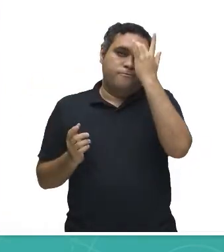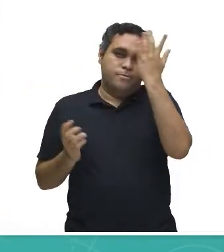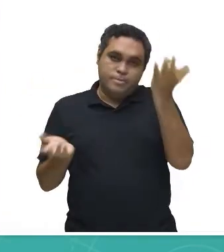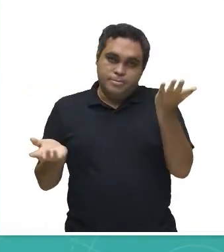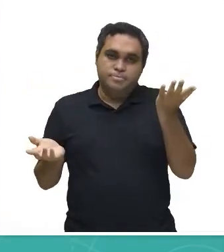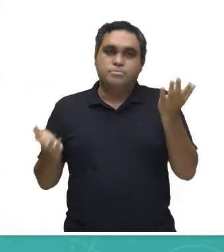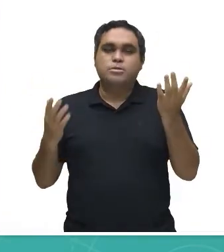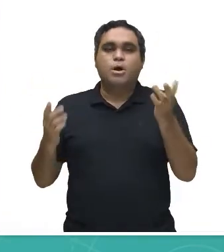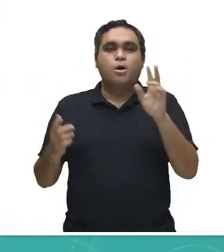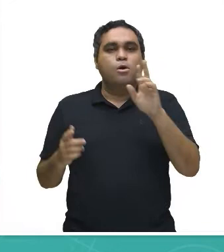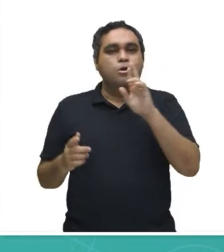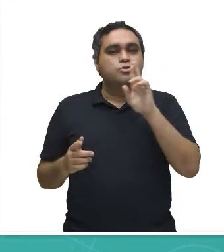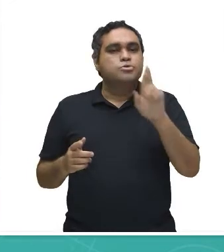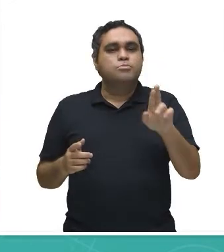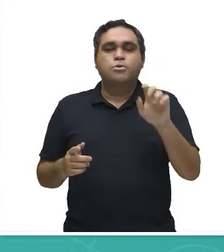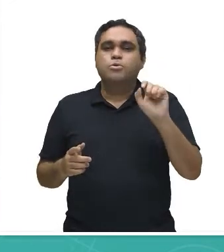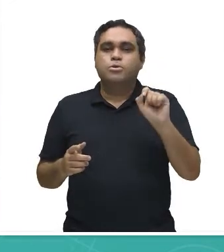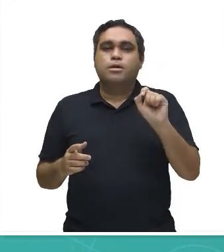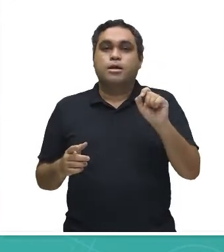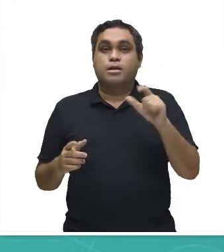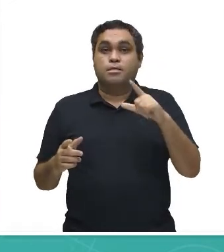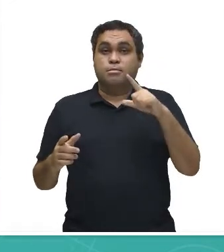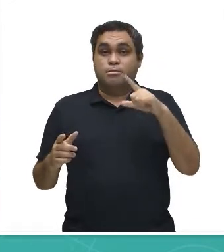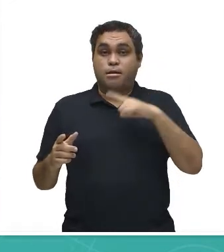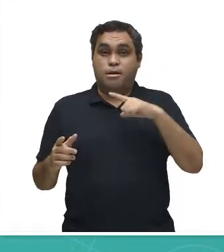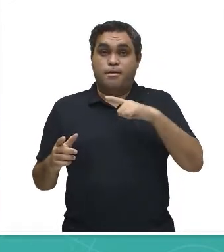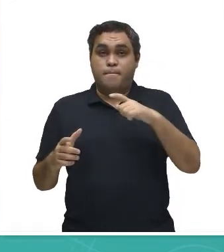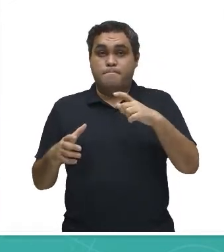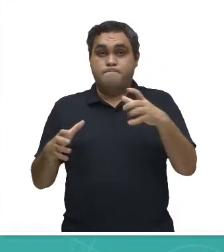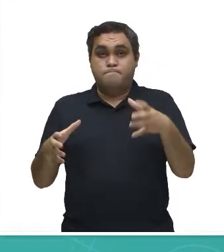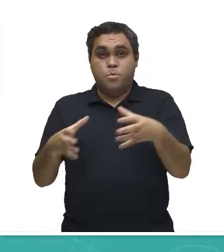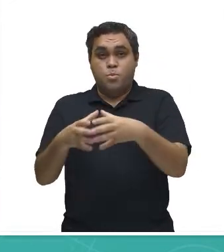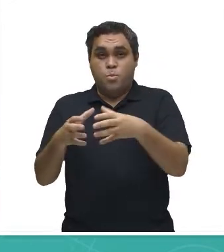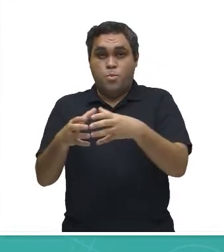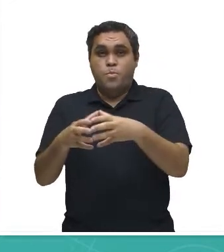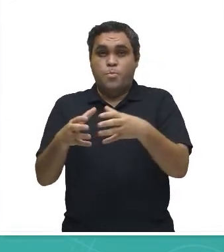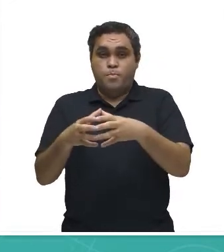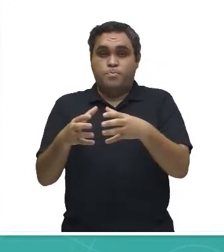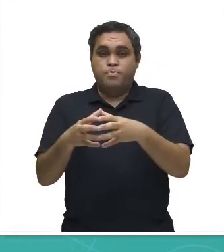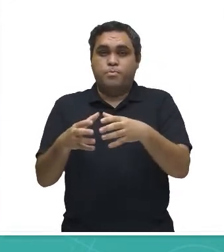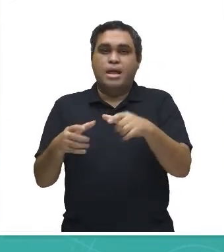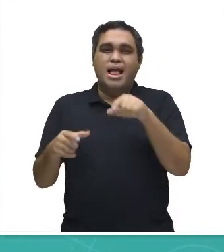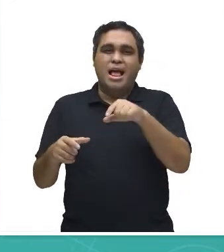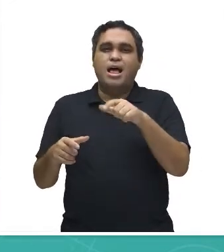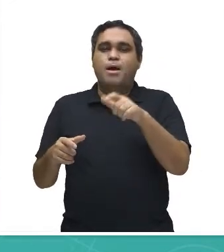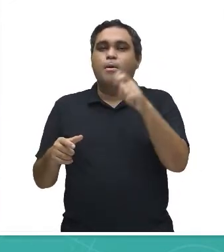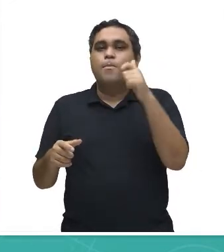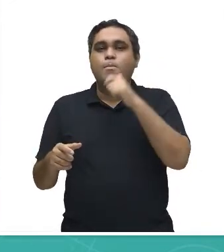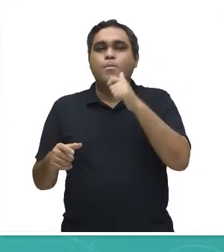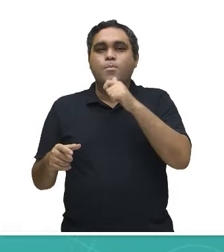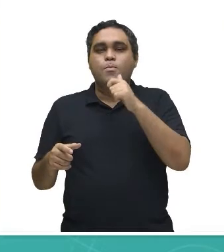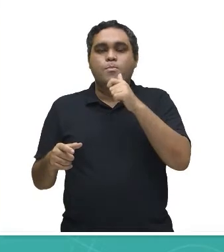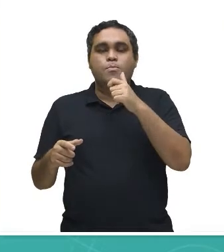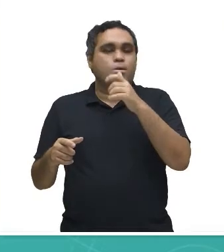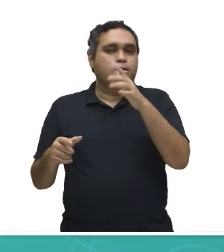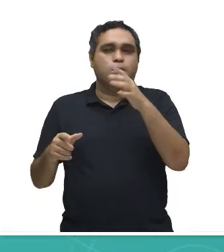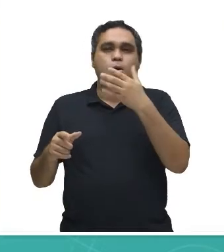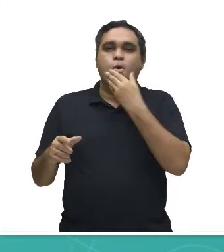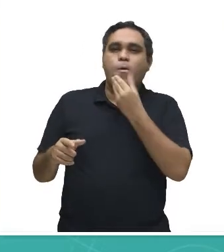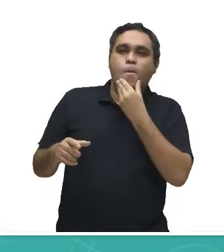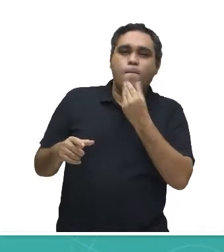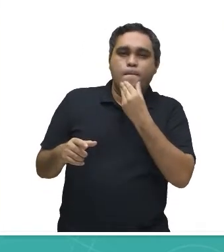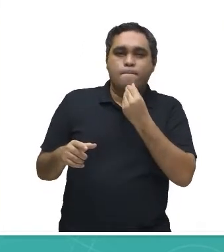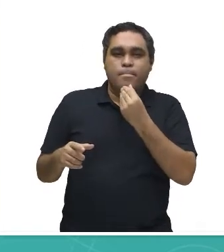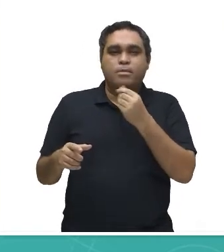Assinale a alternativa que contém uma personalidade afrodescendente expoente da música. Atenção, minha